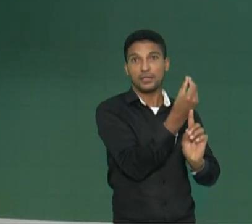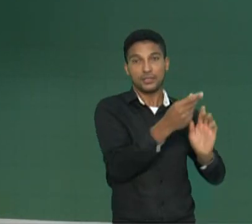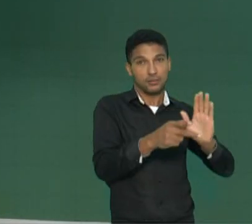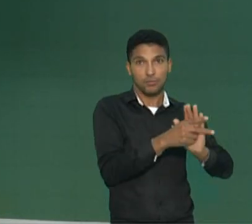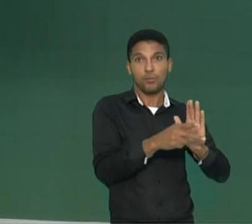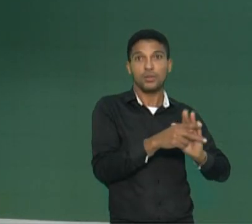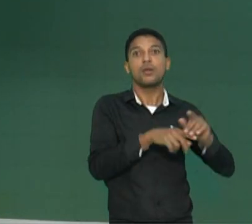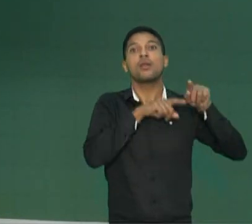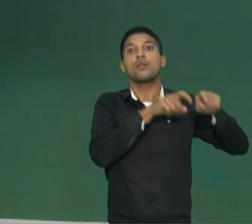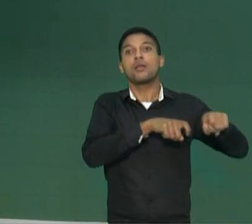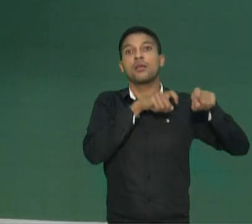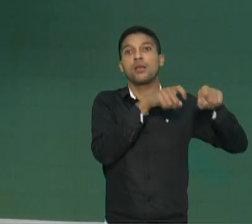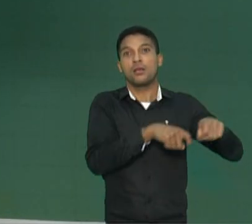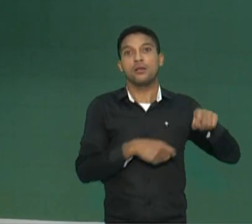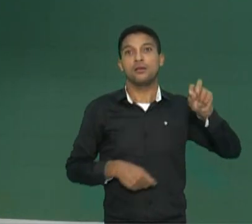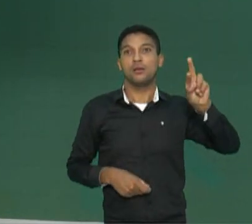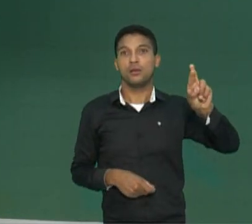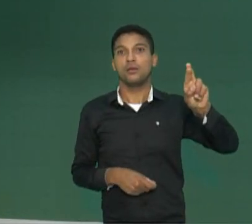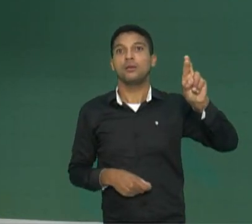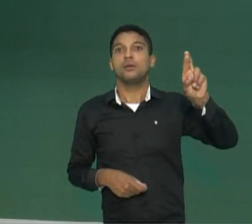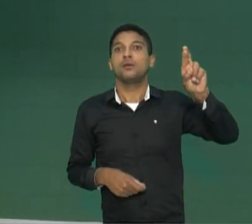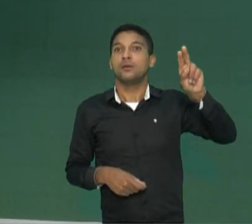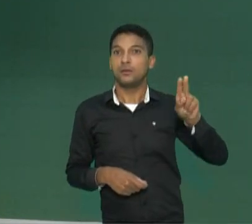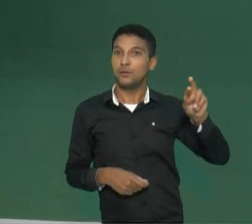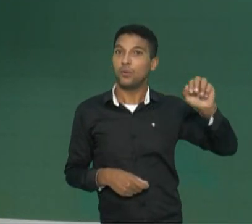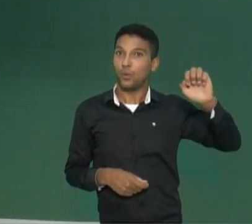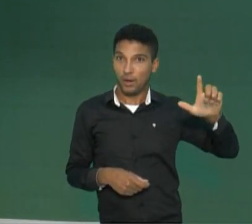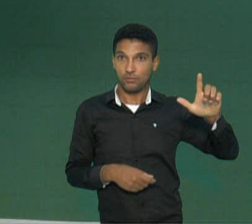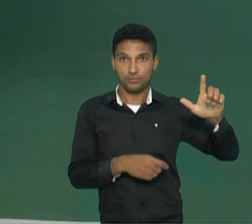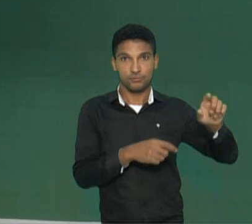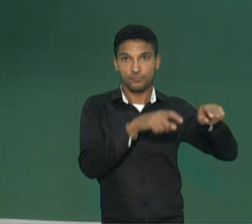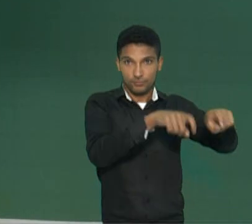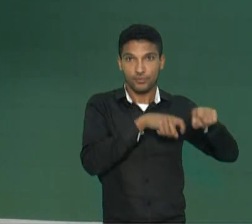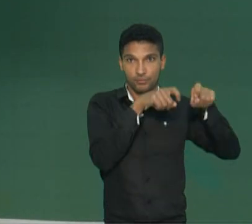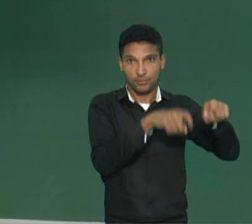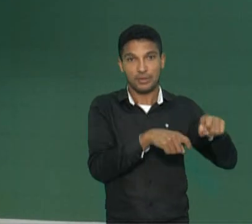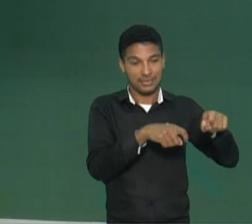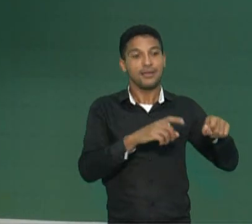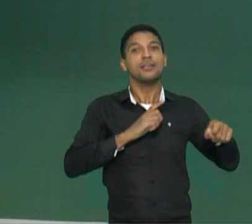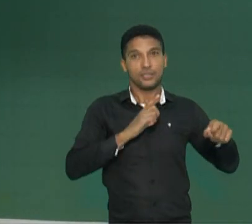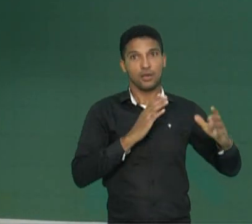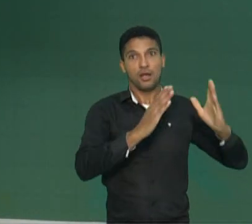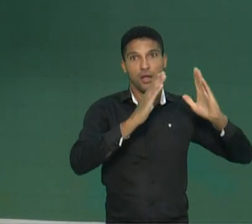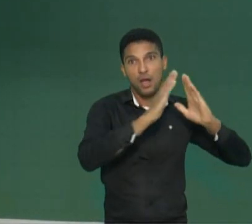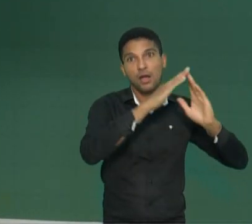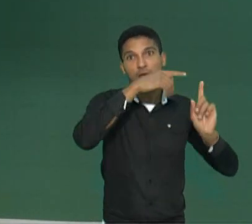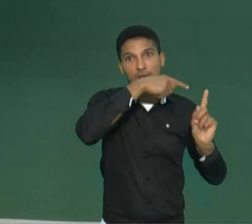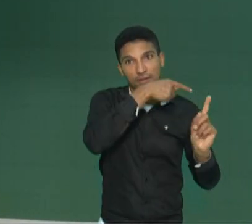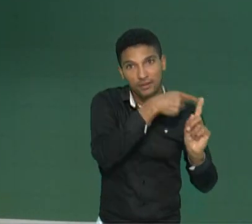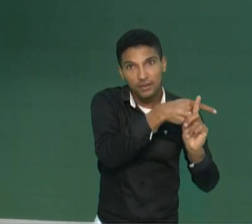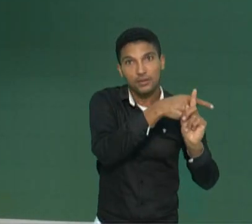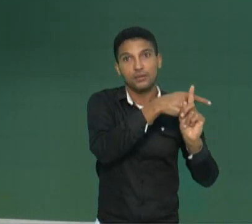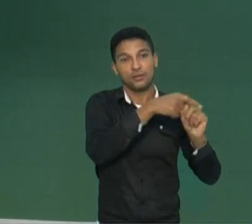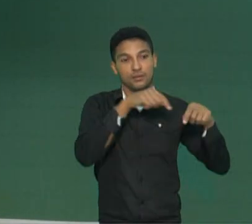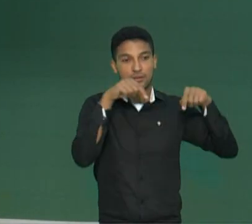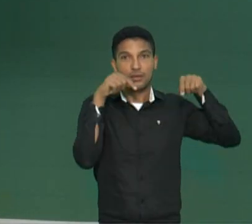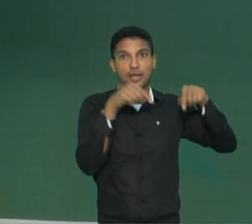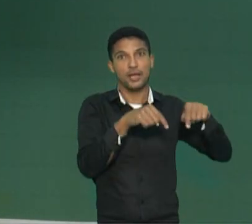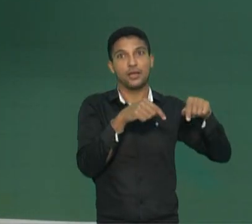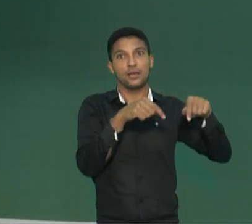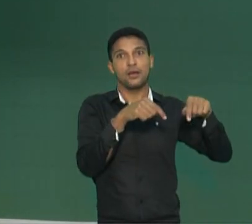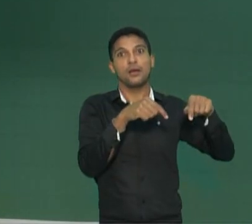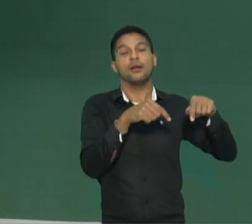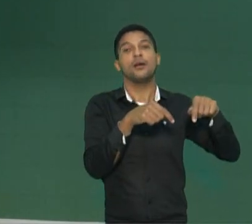eram abadias, que a gente fala que eram as igrejas anexadas de mosteiros, tudo, né, que a gente trabalhava lá, elas eram